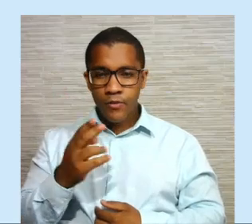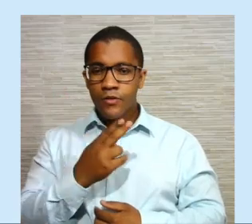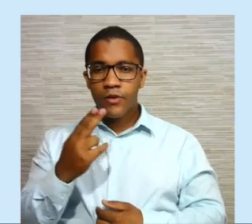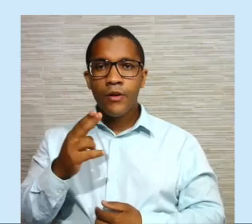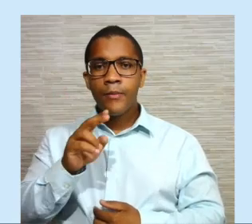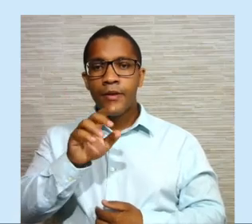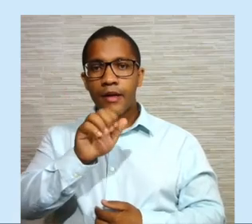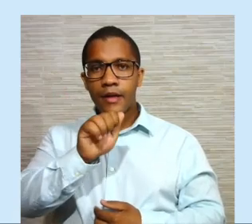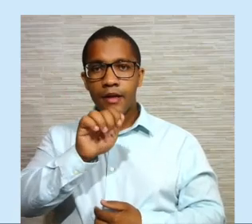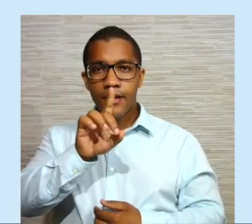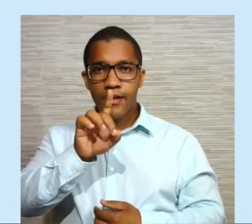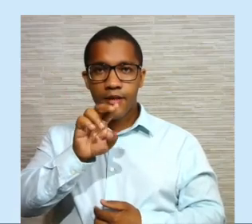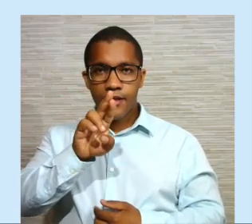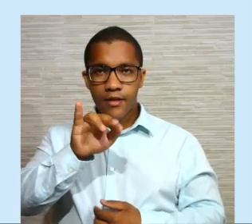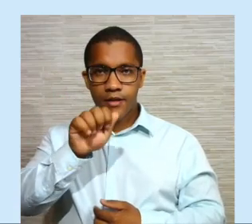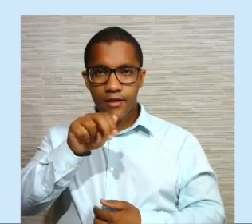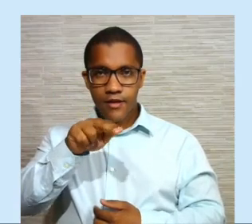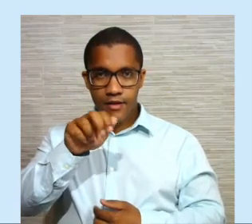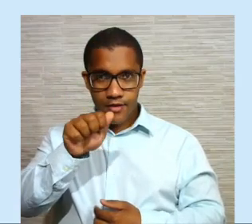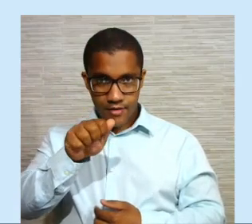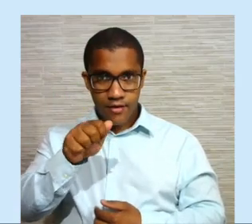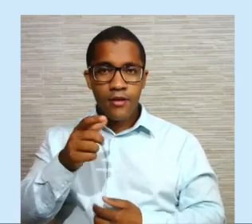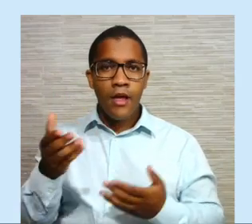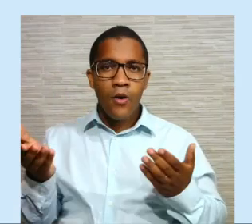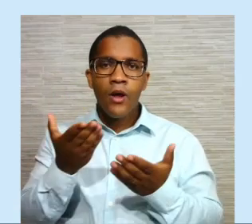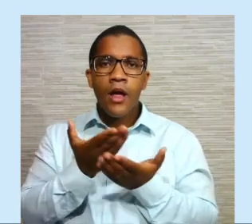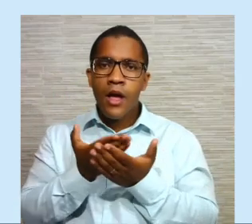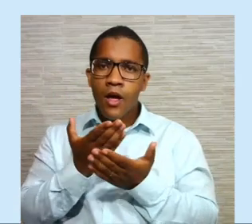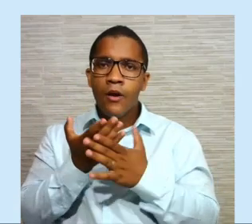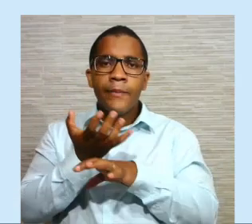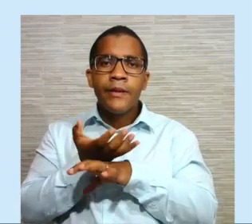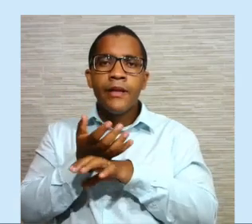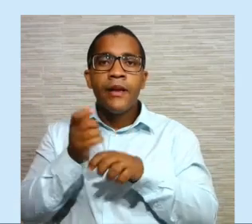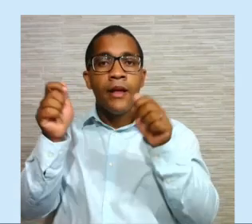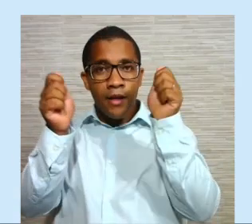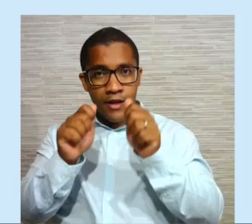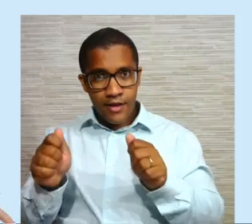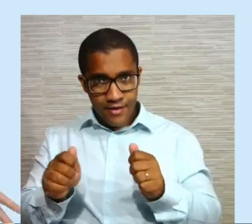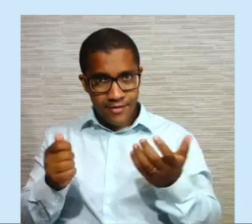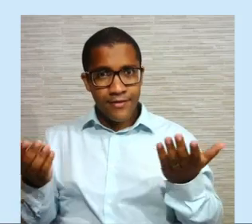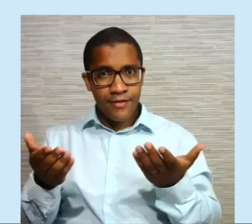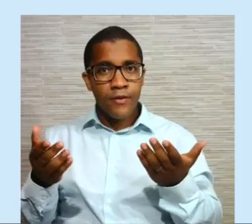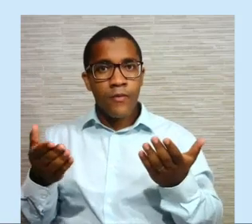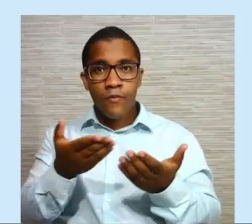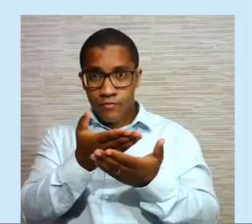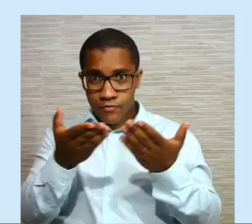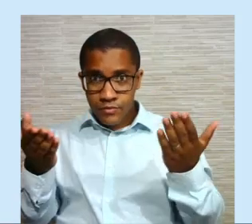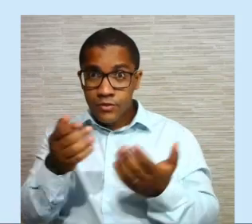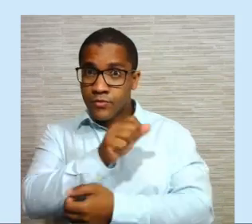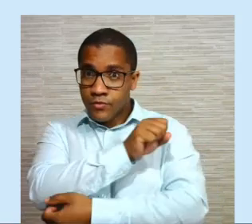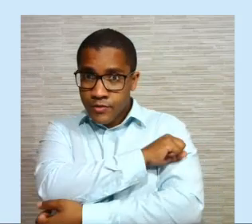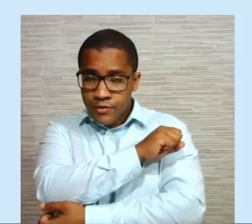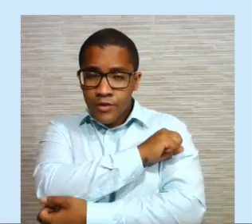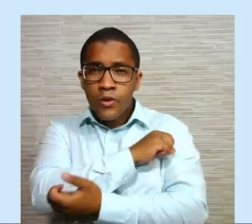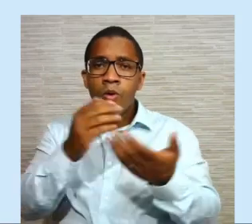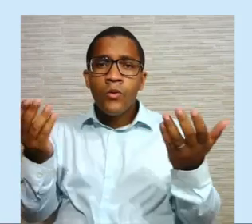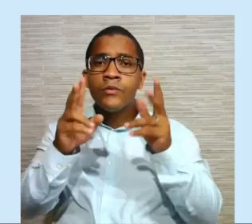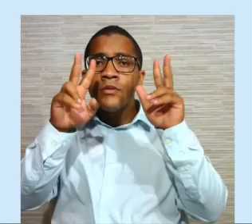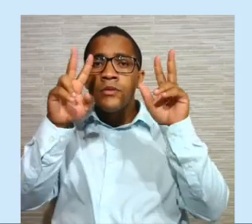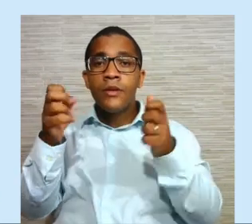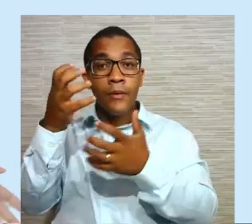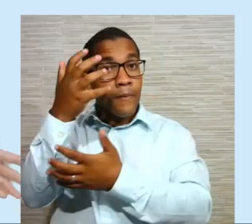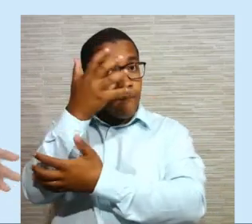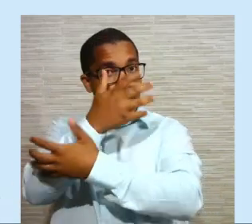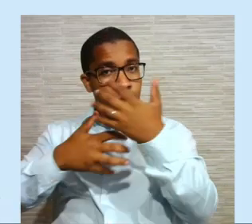Olá, eu sou a professora Adriana Freitas. Estamos começando mais uma aula de artes por Educa-PE para os 8º anos. Hoje vamos estudar sobre